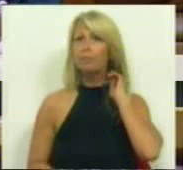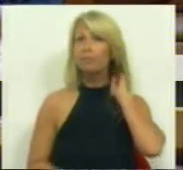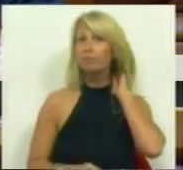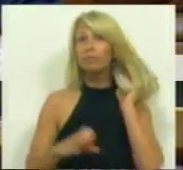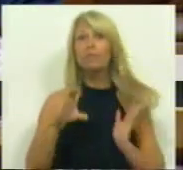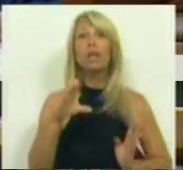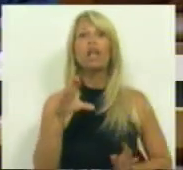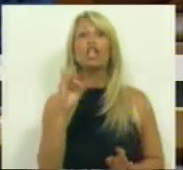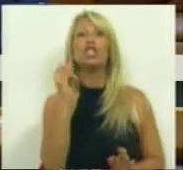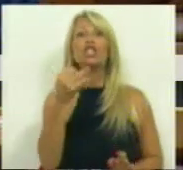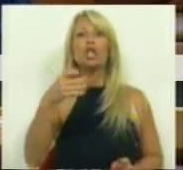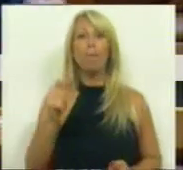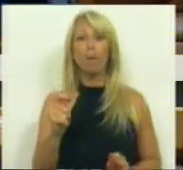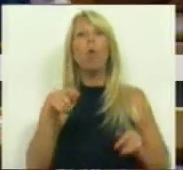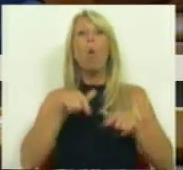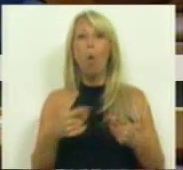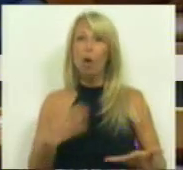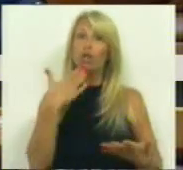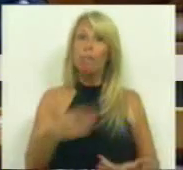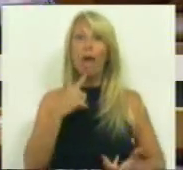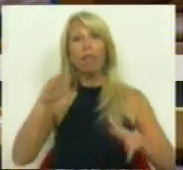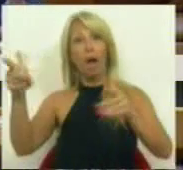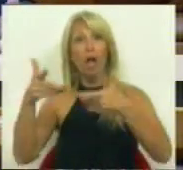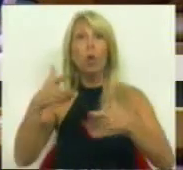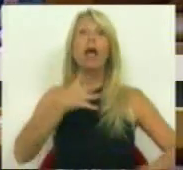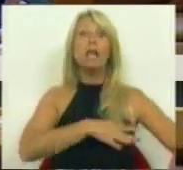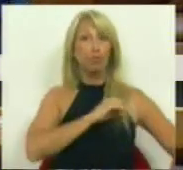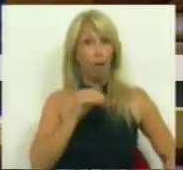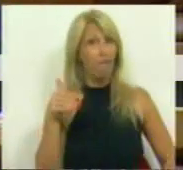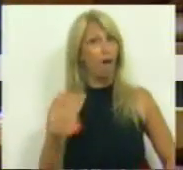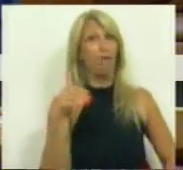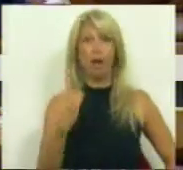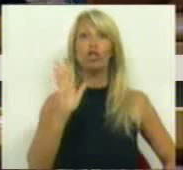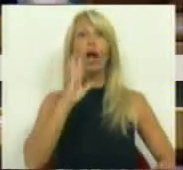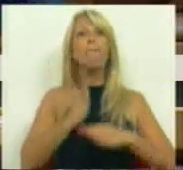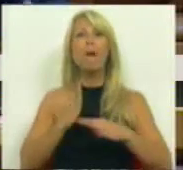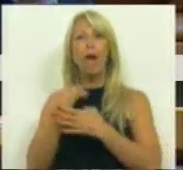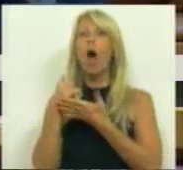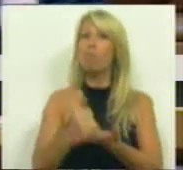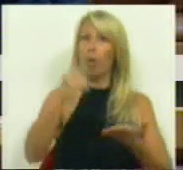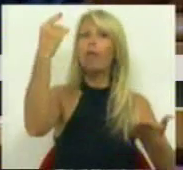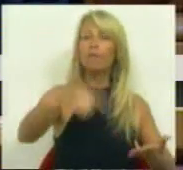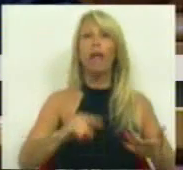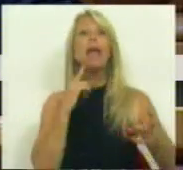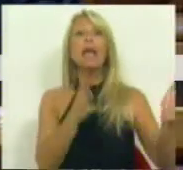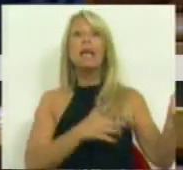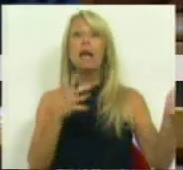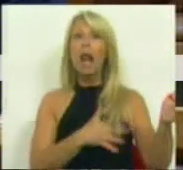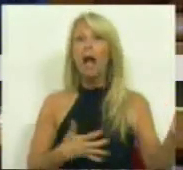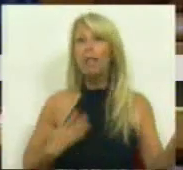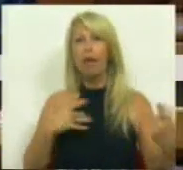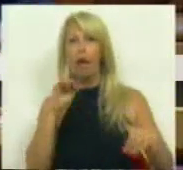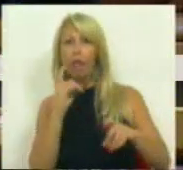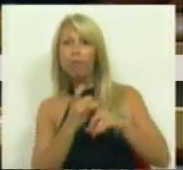Chipre pede hoje o resgate. A Espanha está à beira de pedir resgate, já tem um meio resgate. A Irlanda está sob assistência.